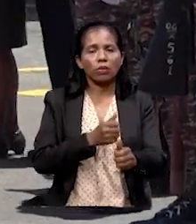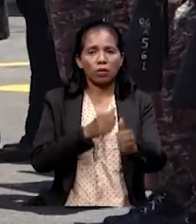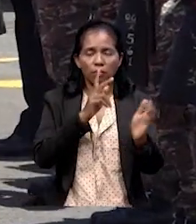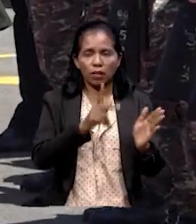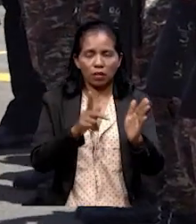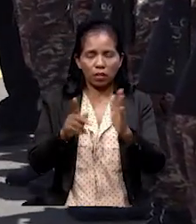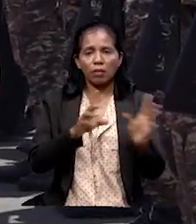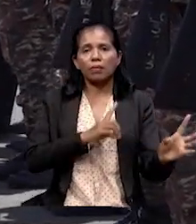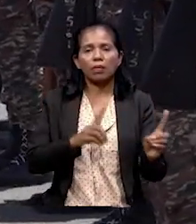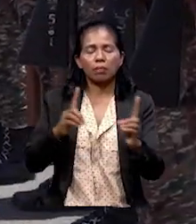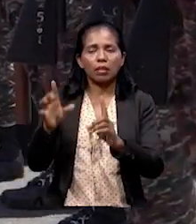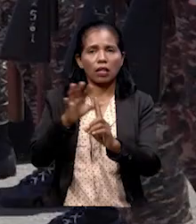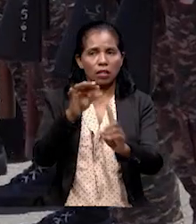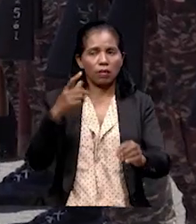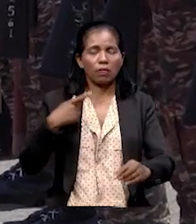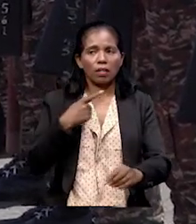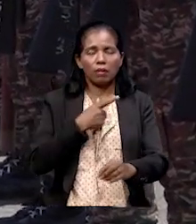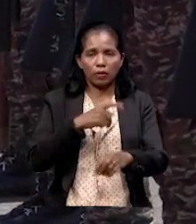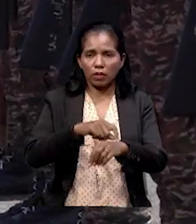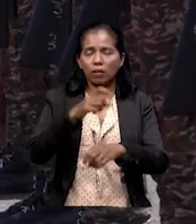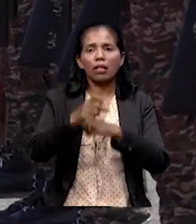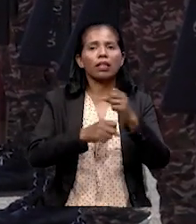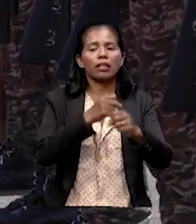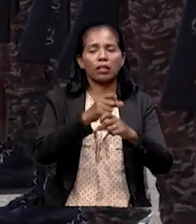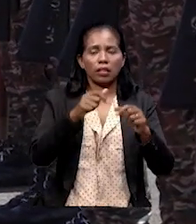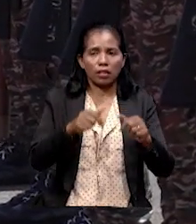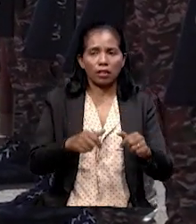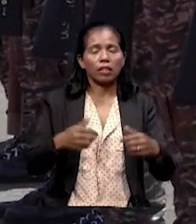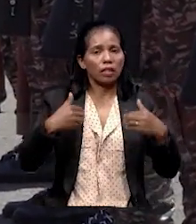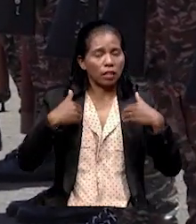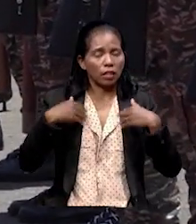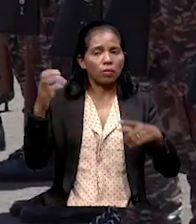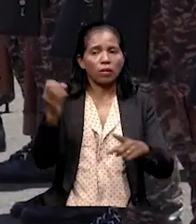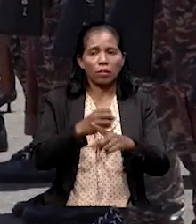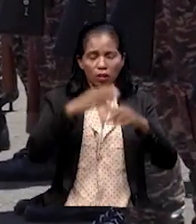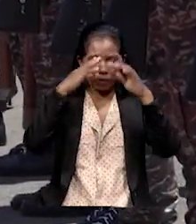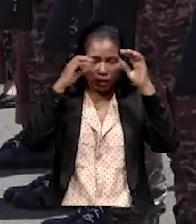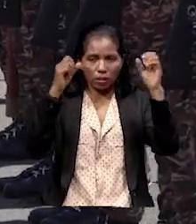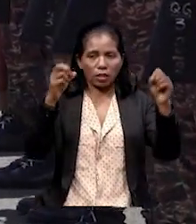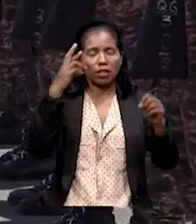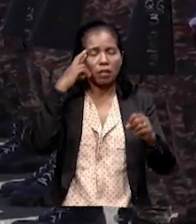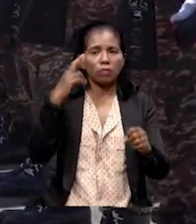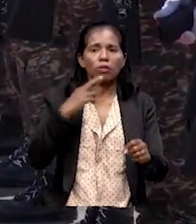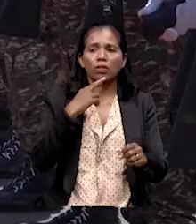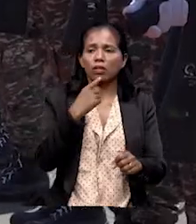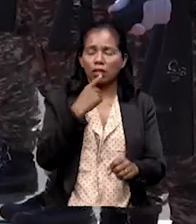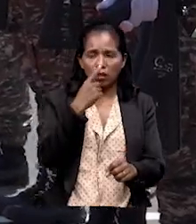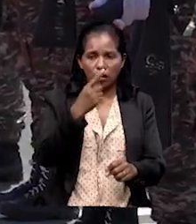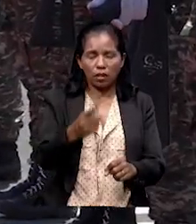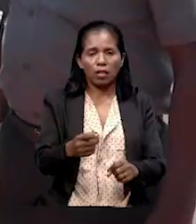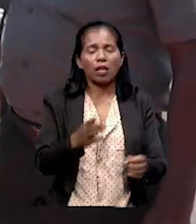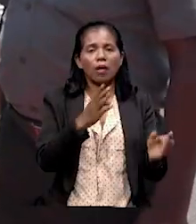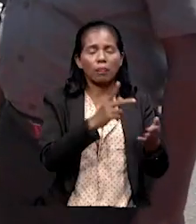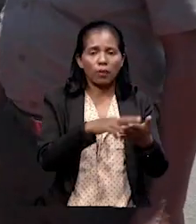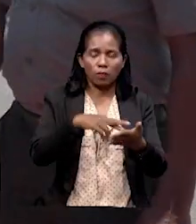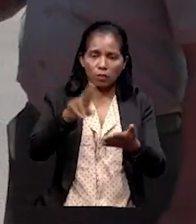se implementa e eleição parlamentar tinanem. E a oportunidade, né, presidente da República, José Ramos Horta, Hateten, a tu promulga